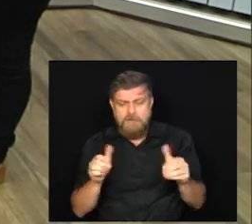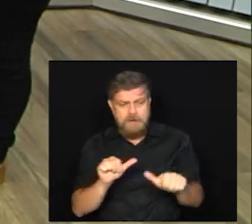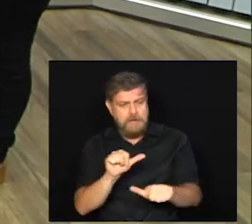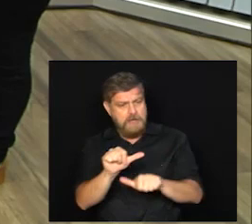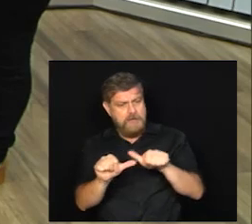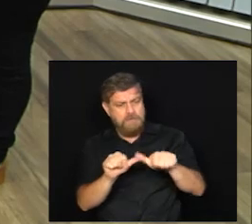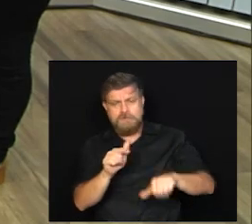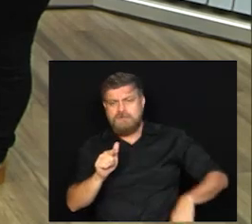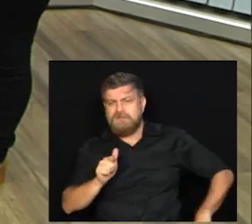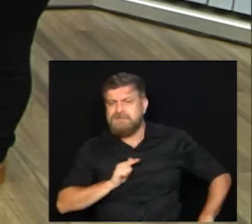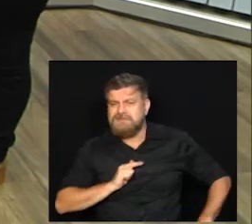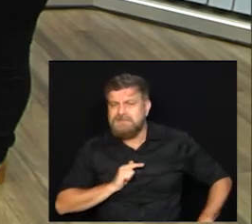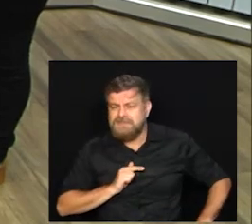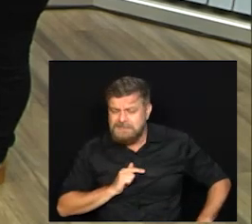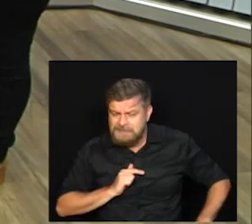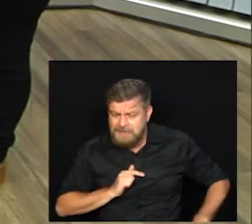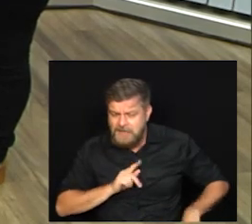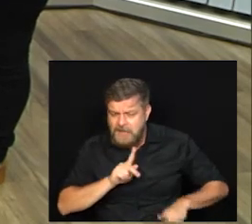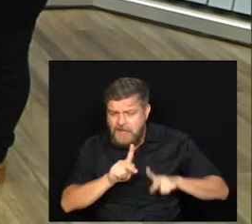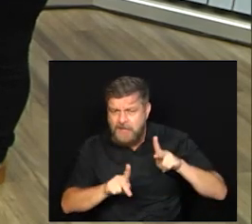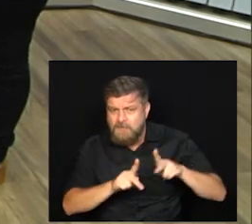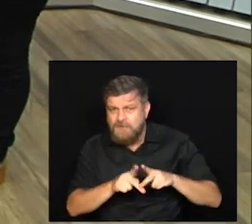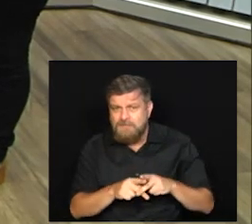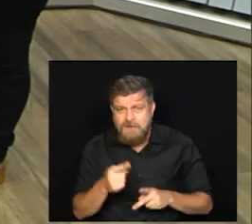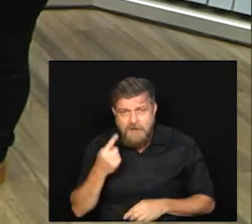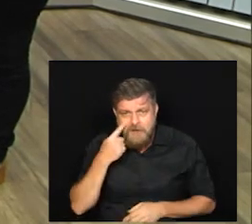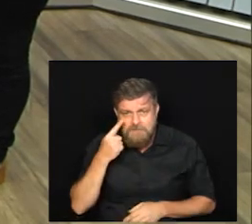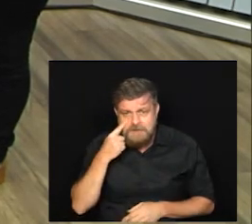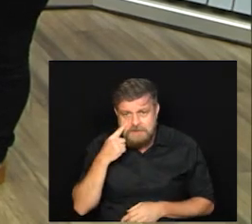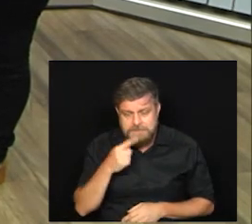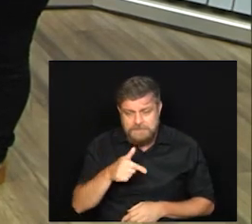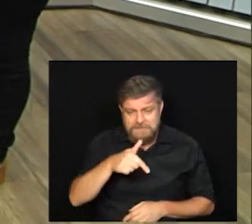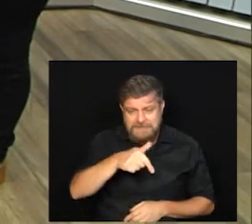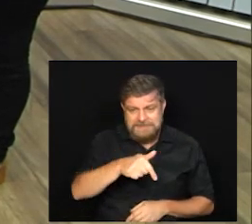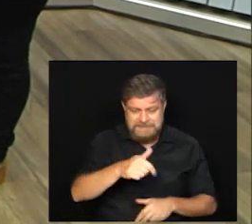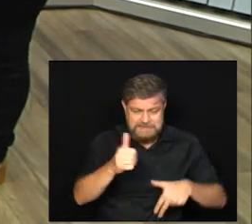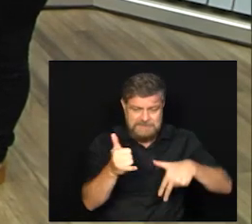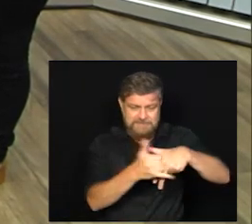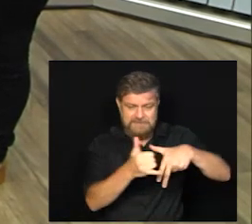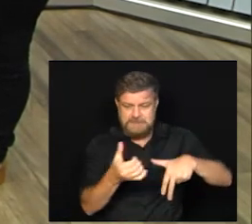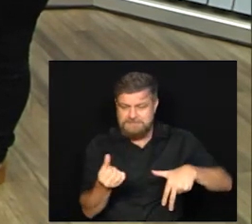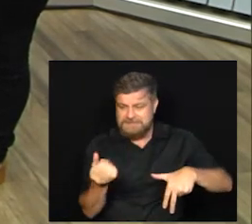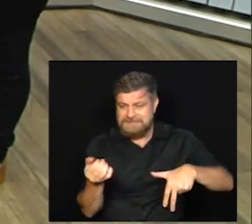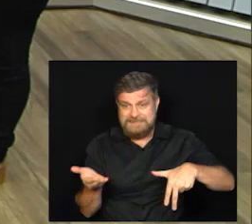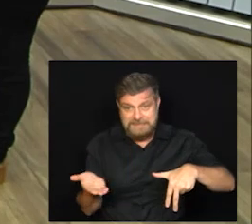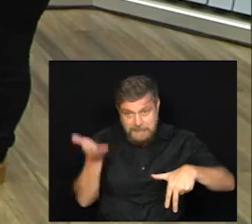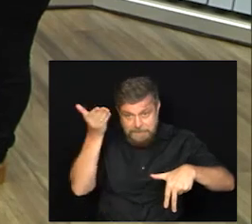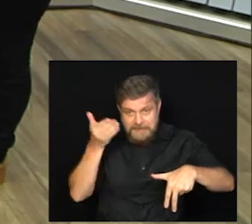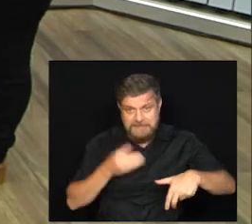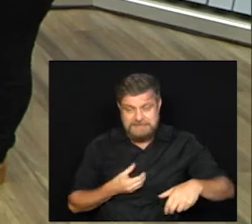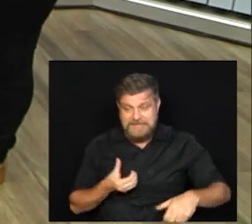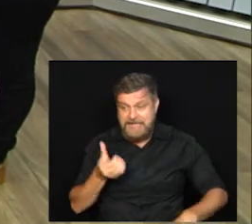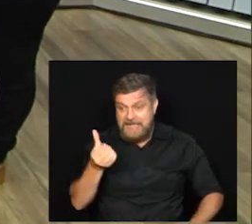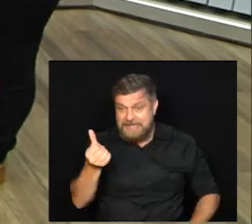fala de um público que está meio... Se a gente olhar, olha, 7 vítimas com mais de 60 e 6 com menos de 60, parece aí que a gente